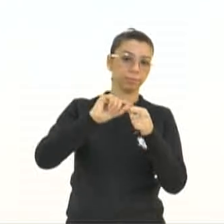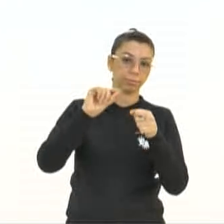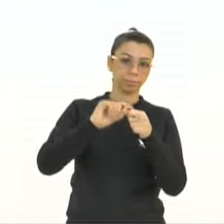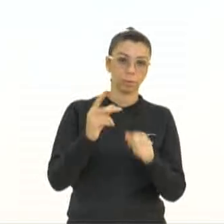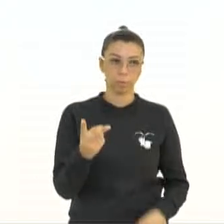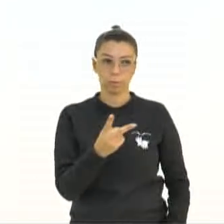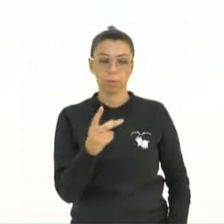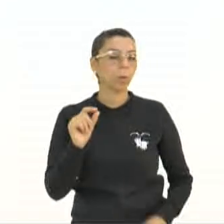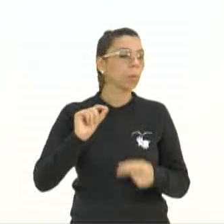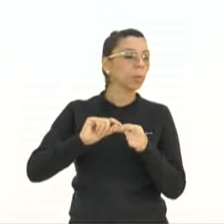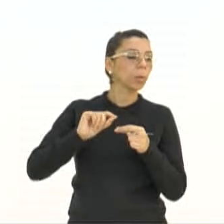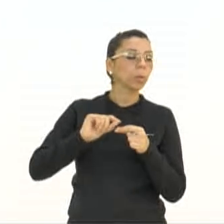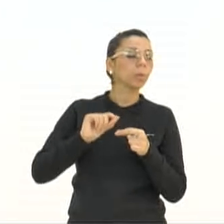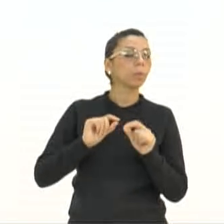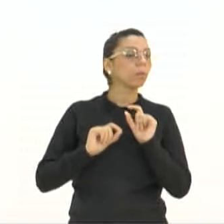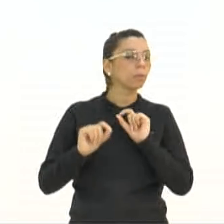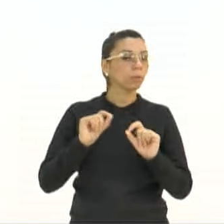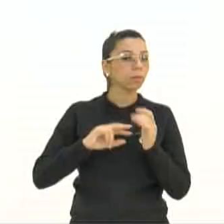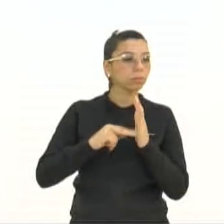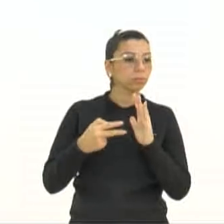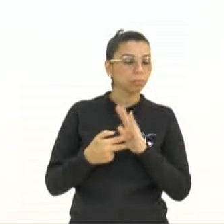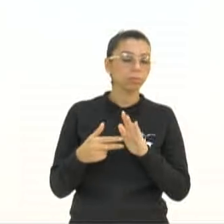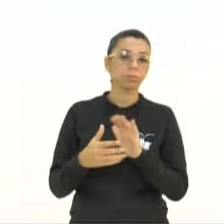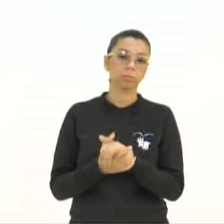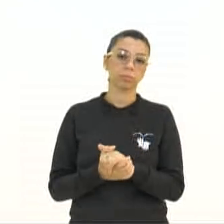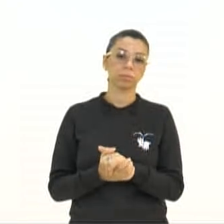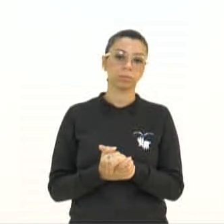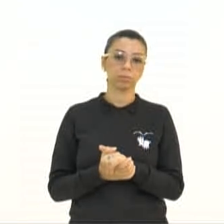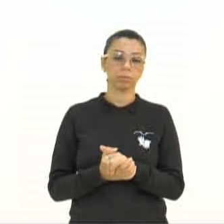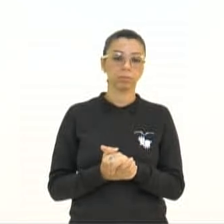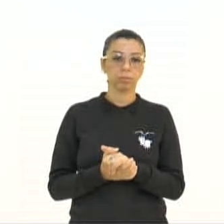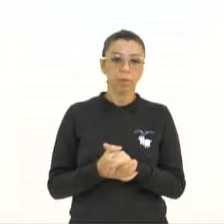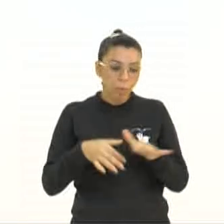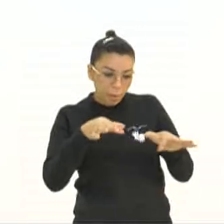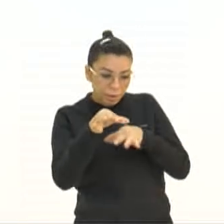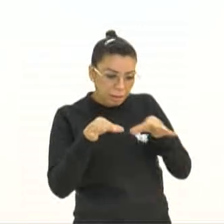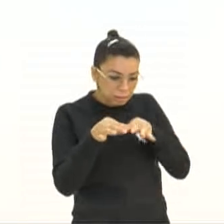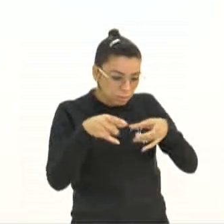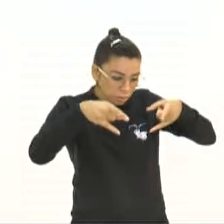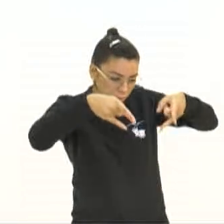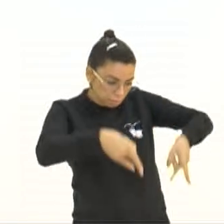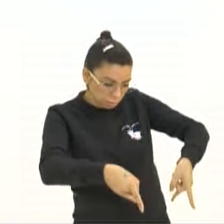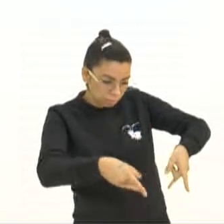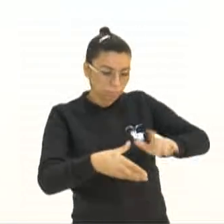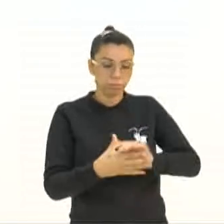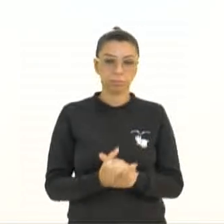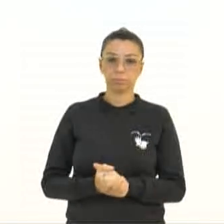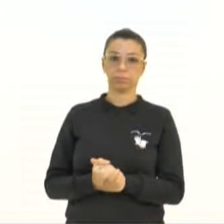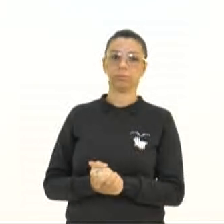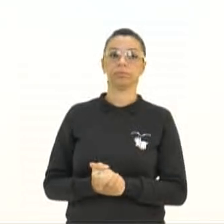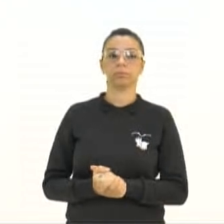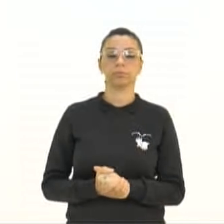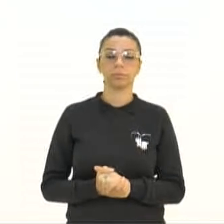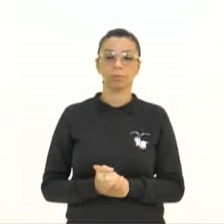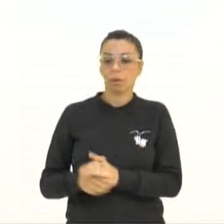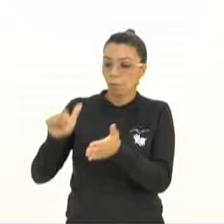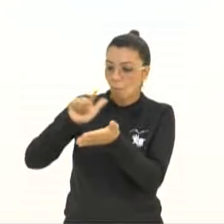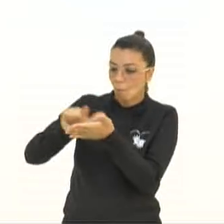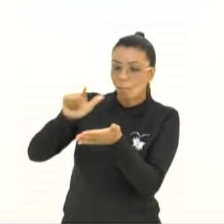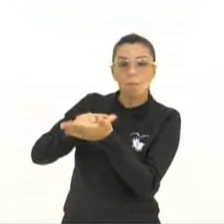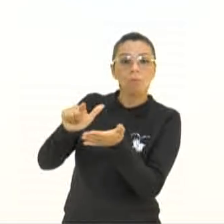O que é isso, fixed my bed? O que ele fez? Arrumou a cama. O Bob, cleaning the bathroom, limpou o